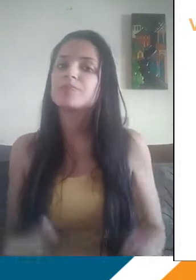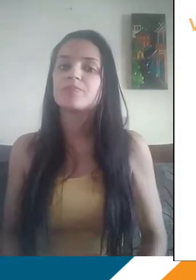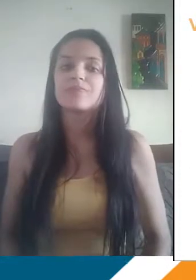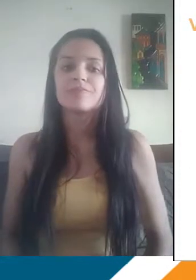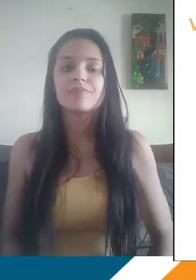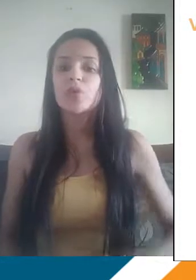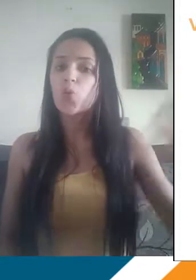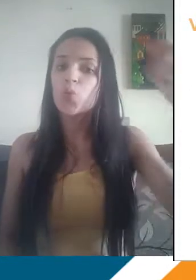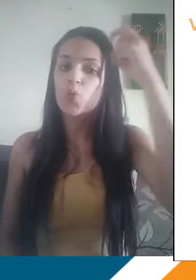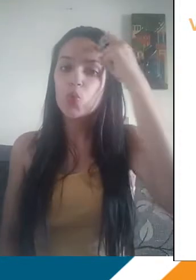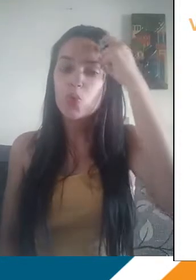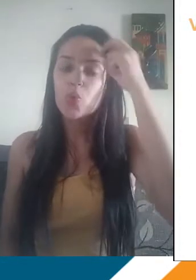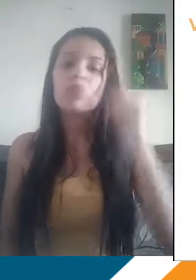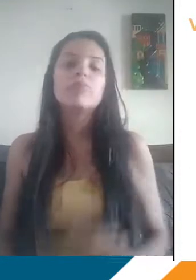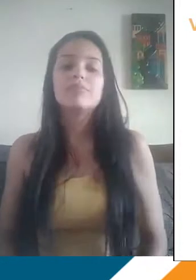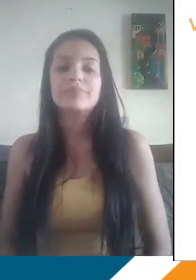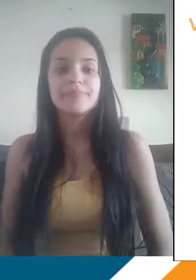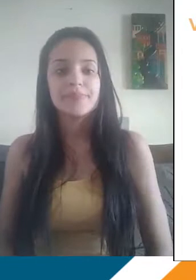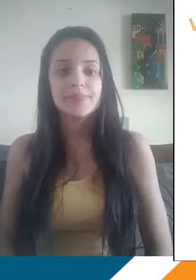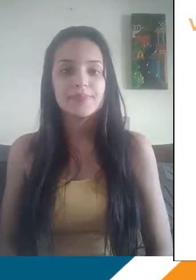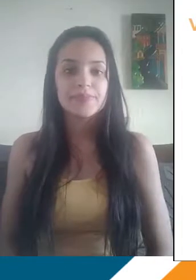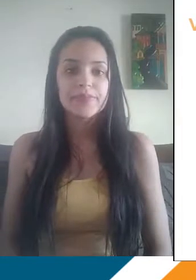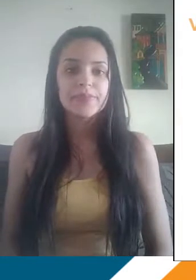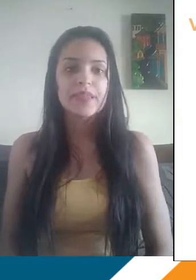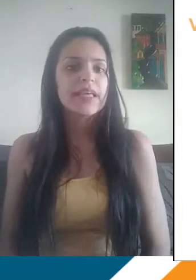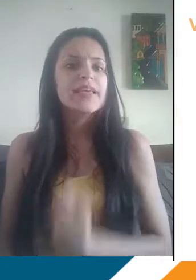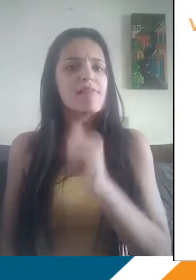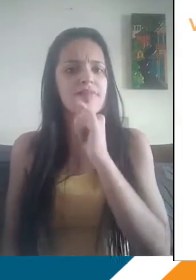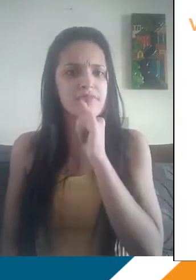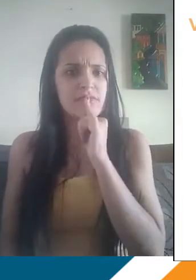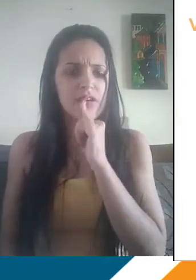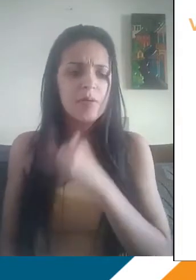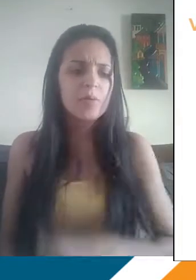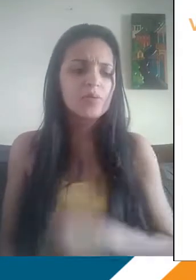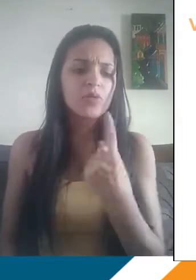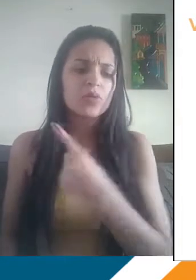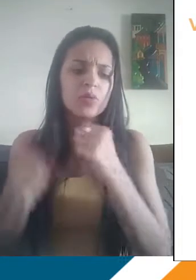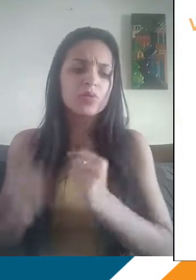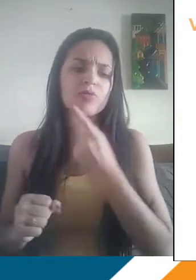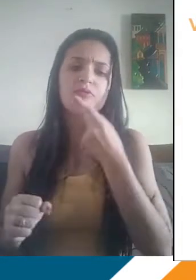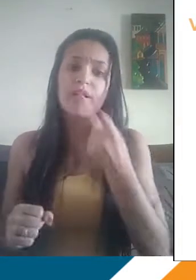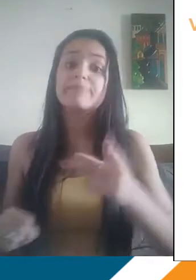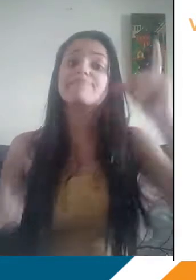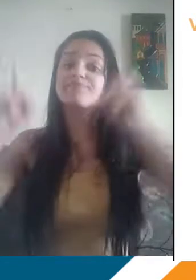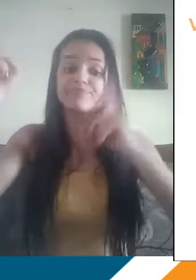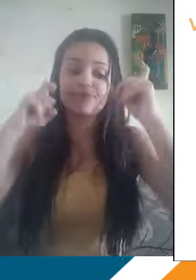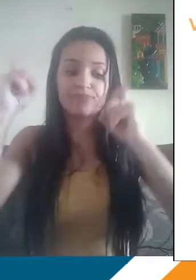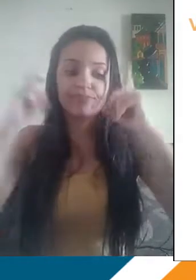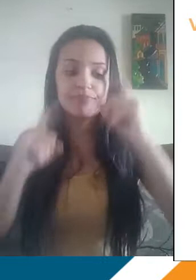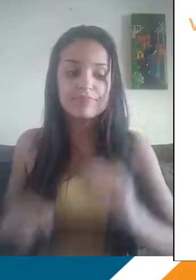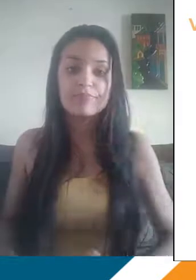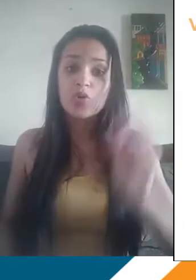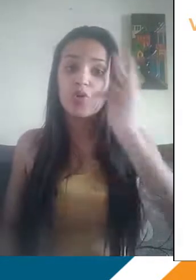produzido anteriormente. Como exemplo de vanguardas europeias, podemos citar o expressionismo,